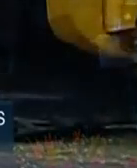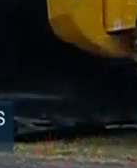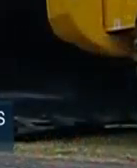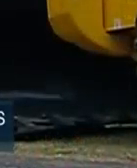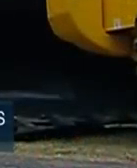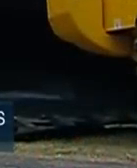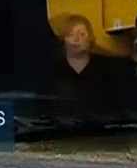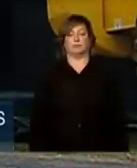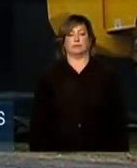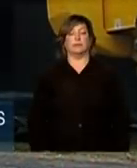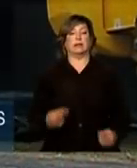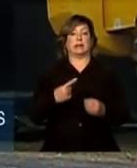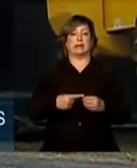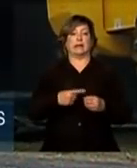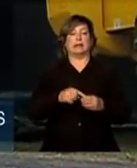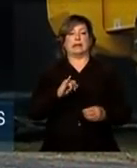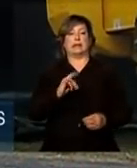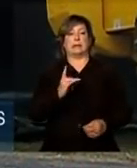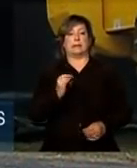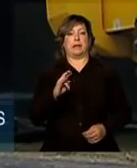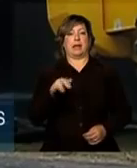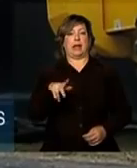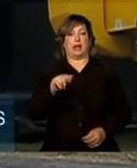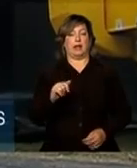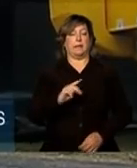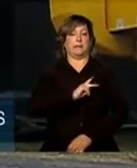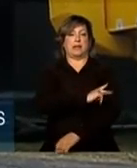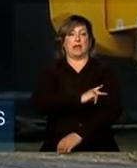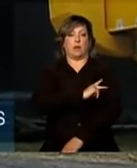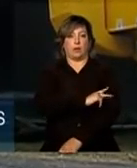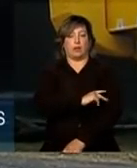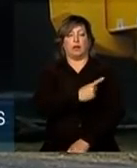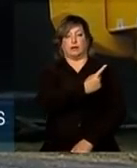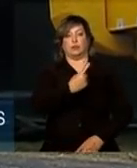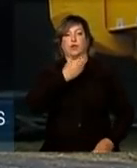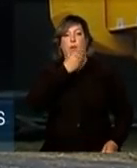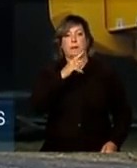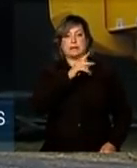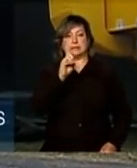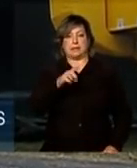Ipiranga do Piauí, José Santos Rego, o Zé Maria;